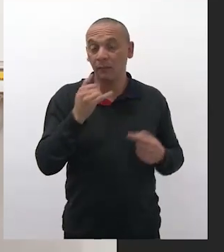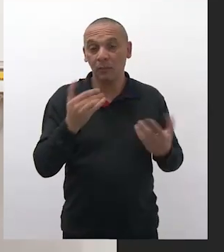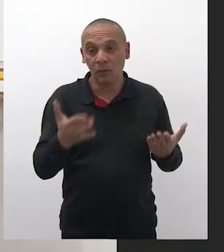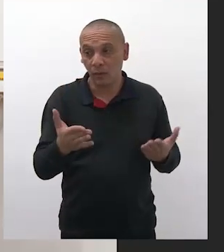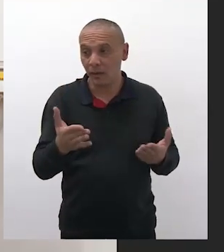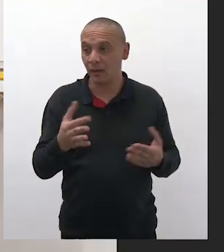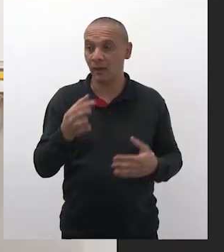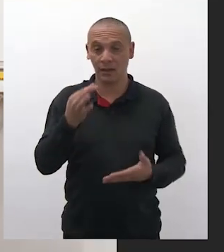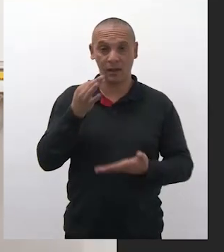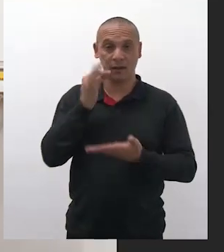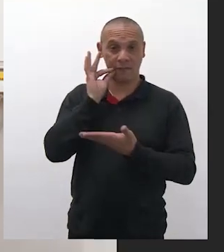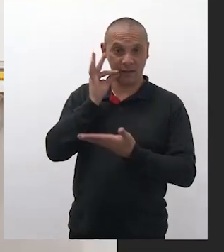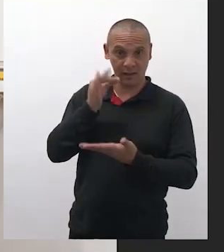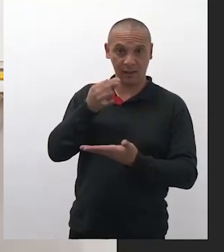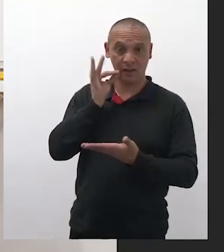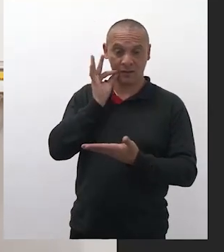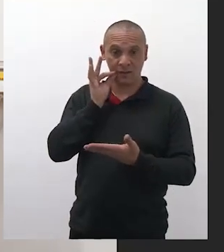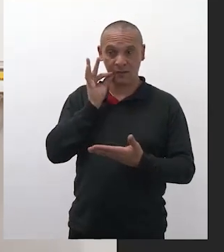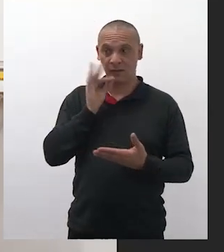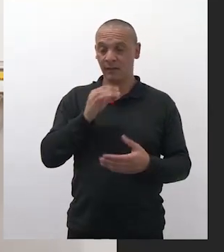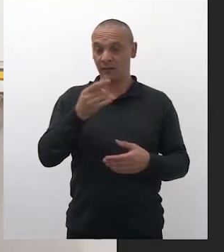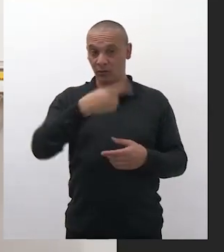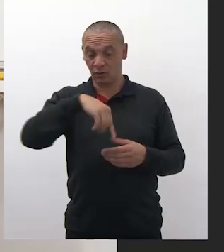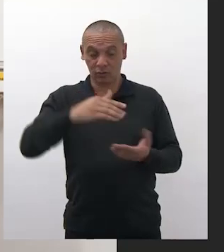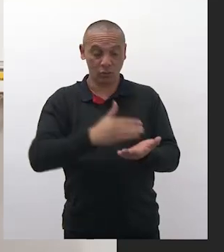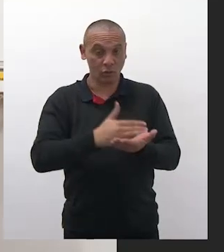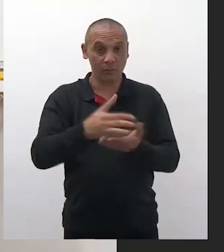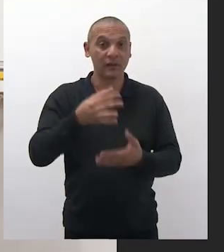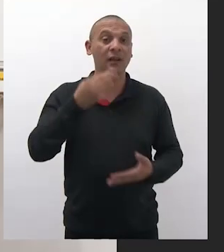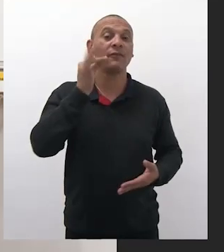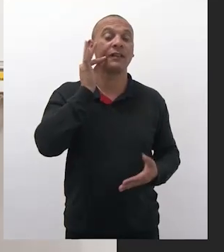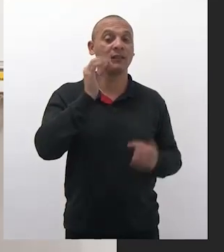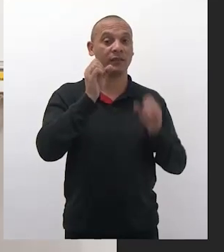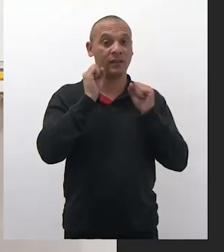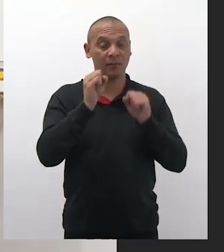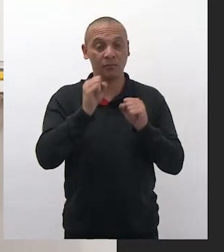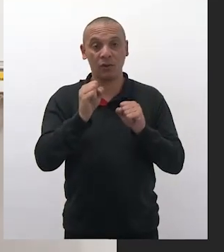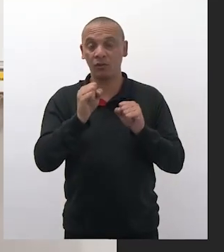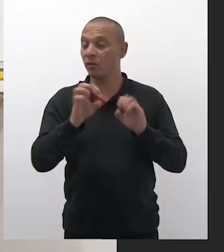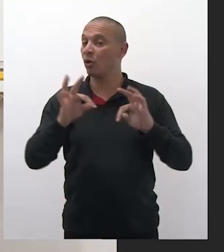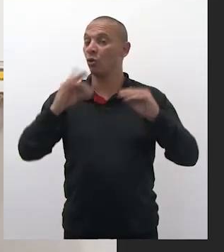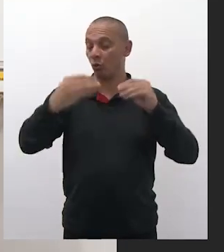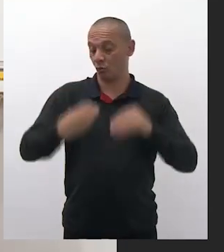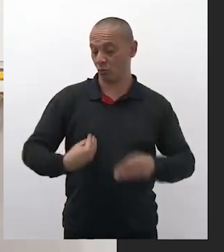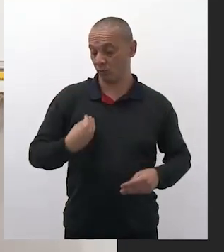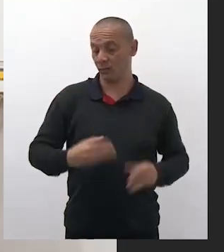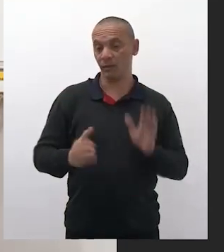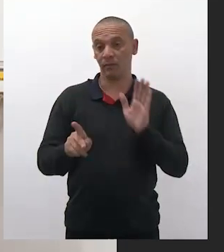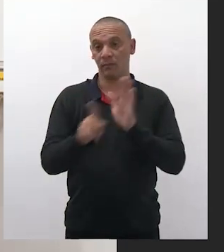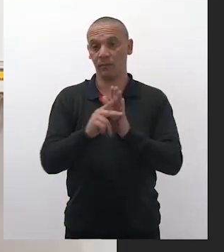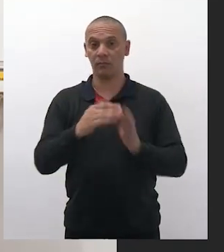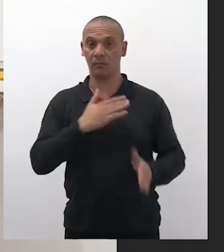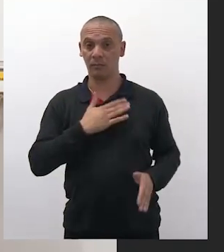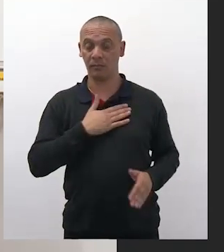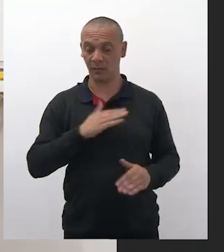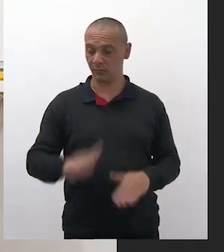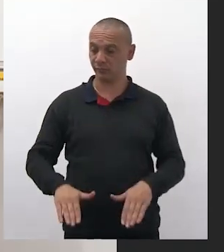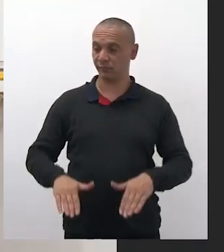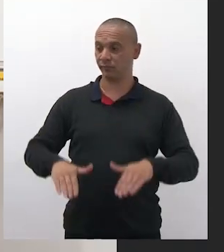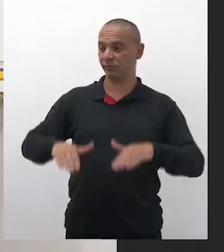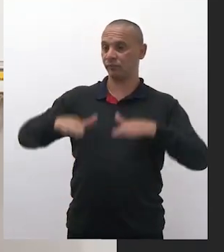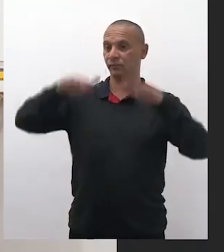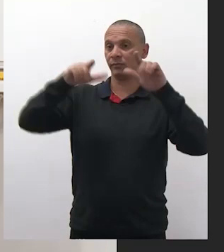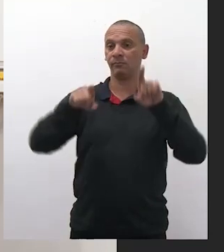do café. Se a gente abrir uma cafeteria, eu posso trazer tudo o que eu vivi na infância para